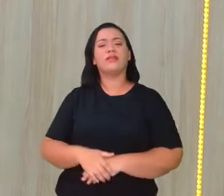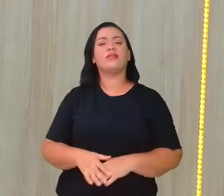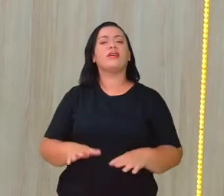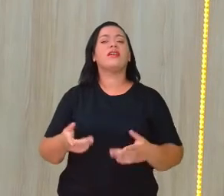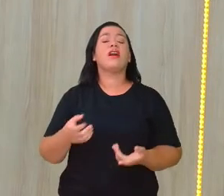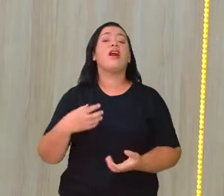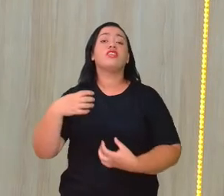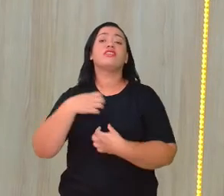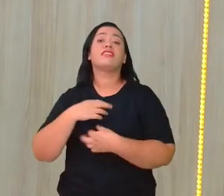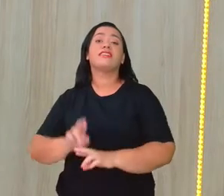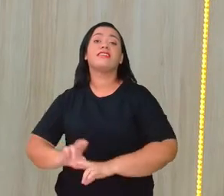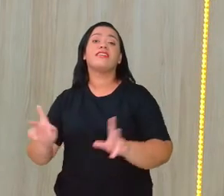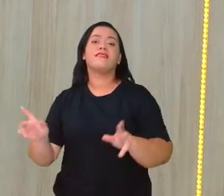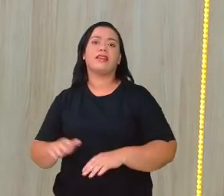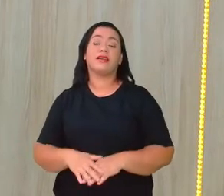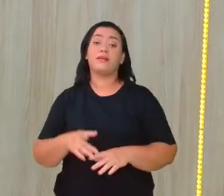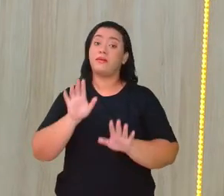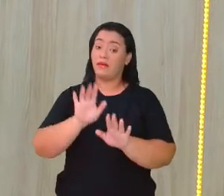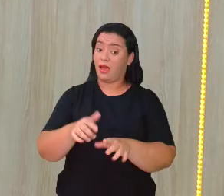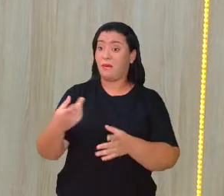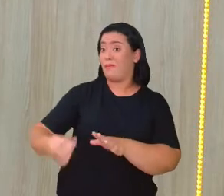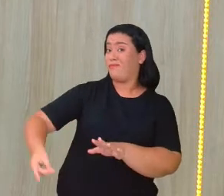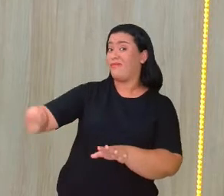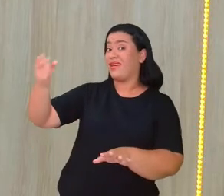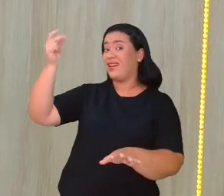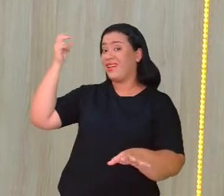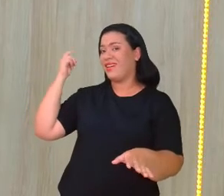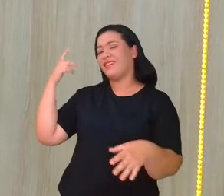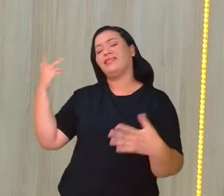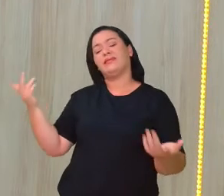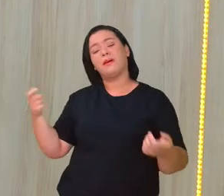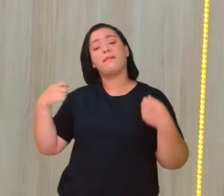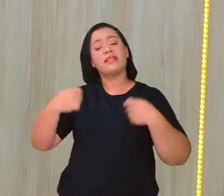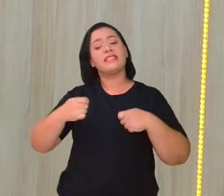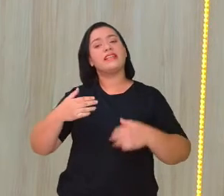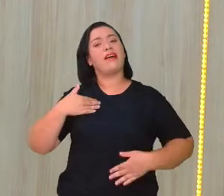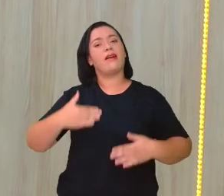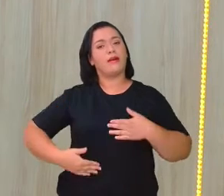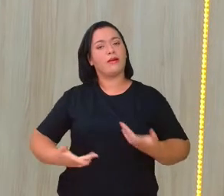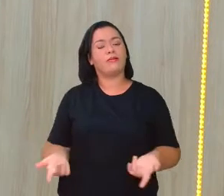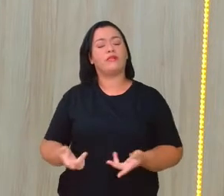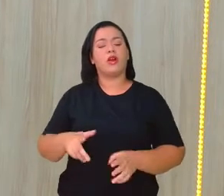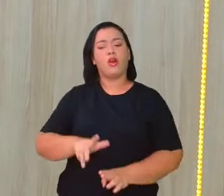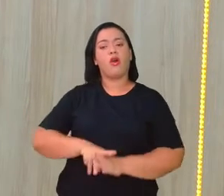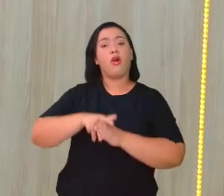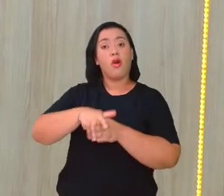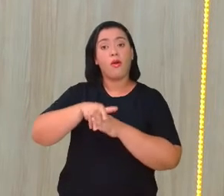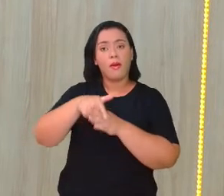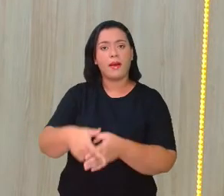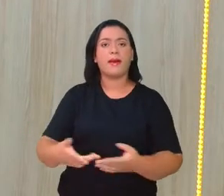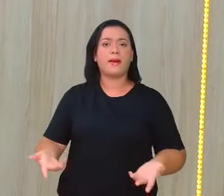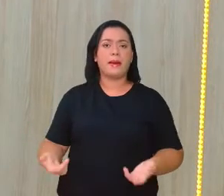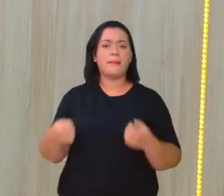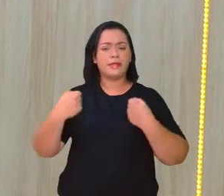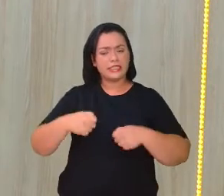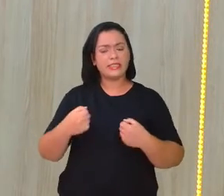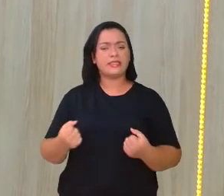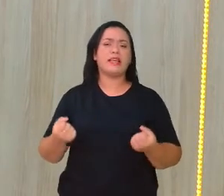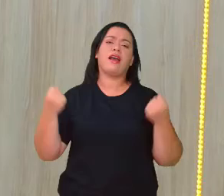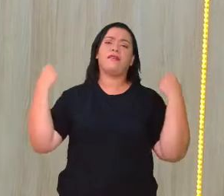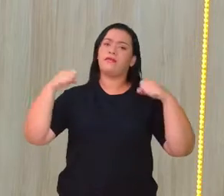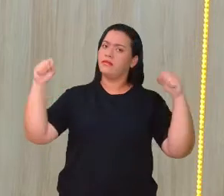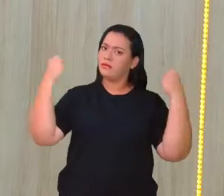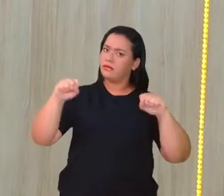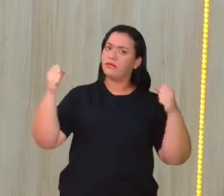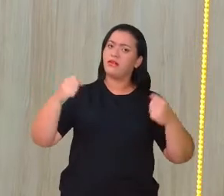de outra forma. Então, nessa época, essa preparação era muito importante. Eles iam a cavalo, então precisavam ter essa resistência,